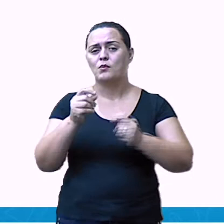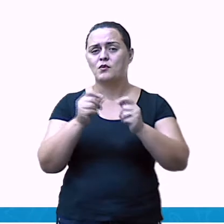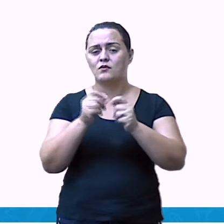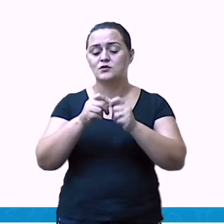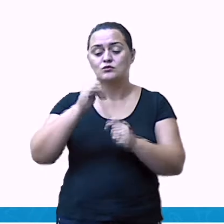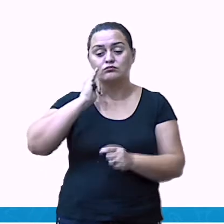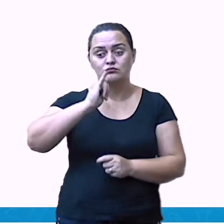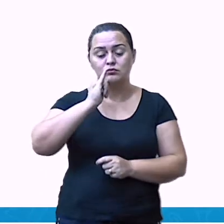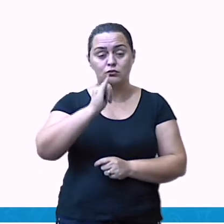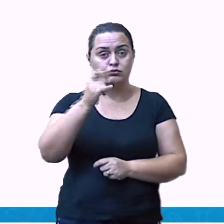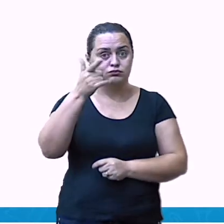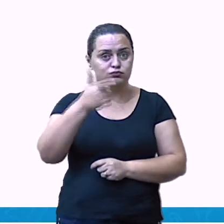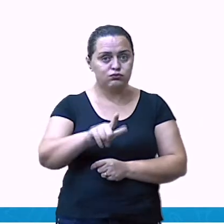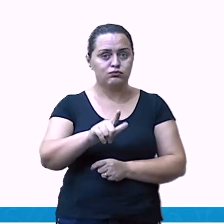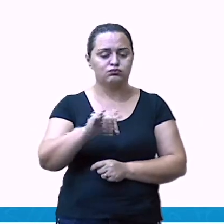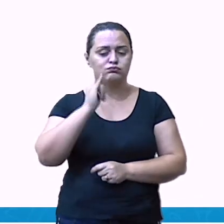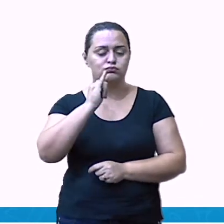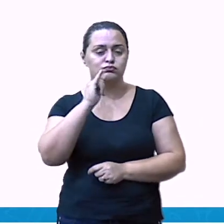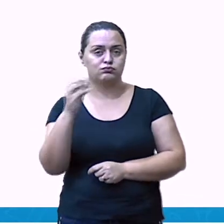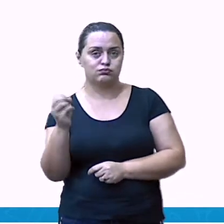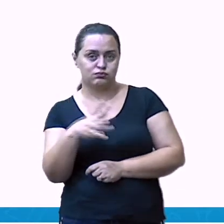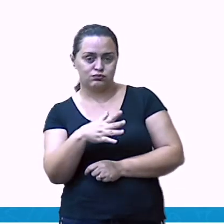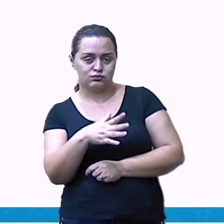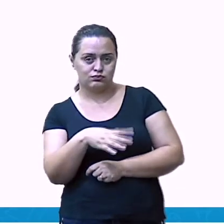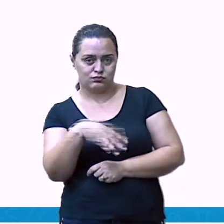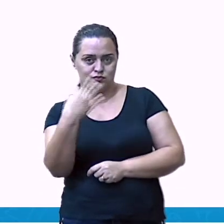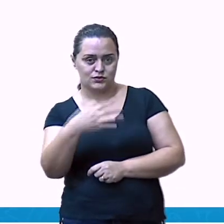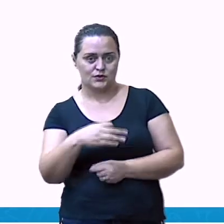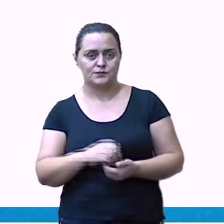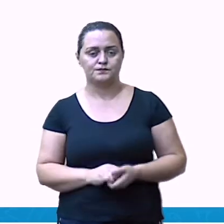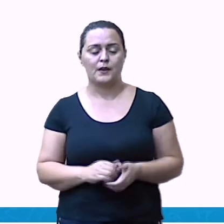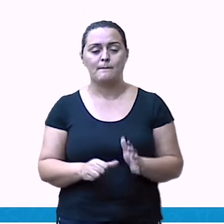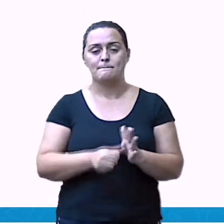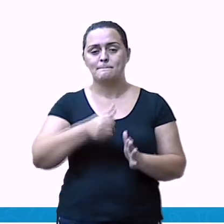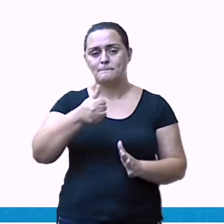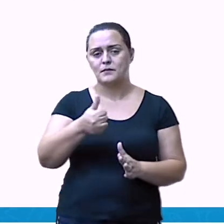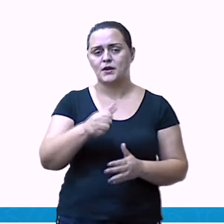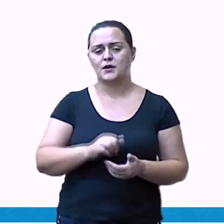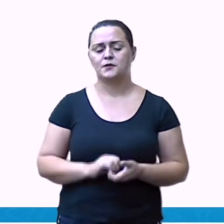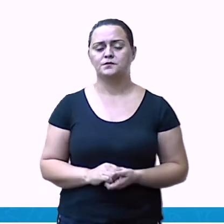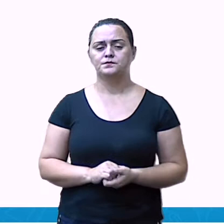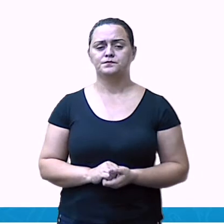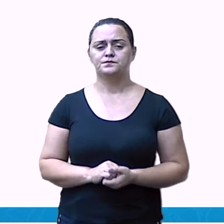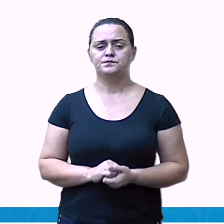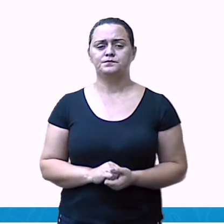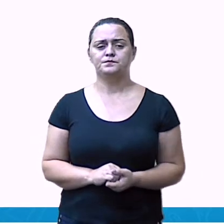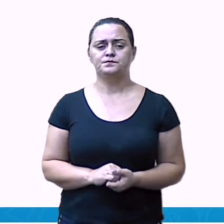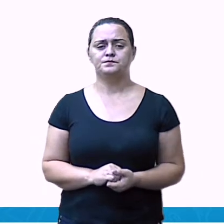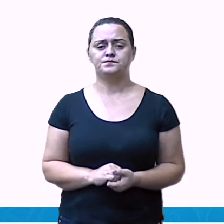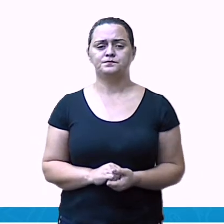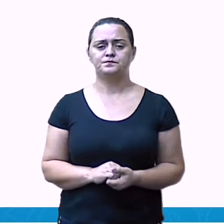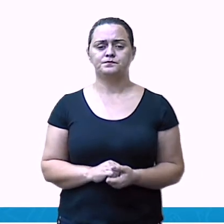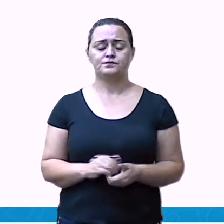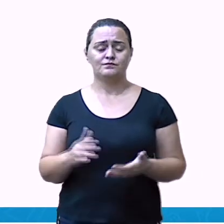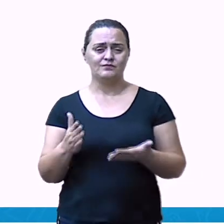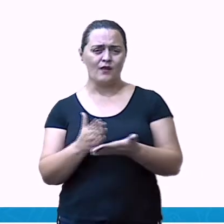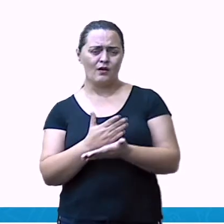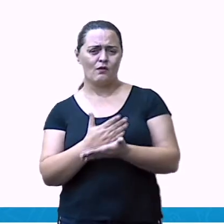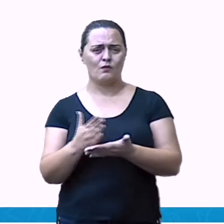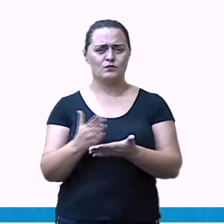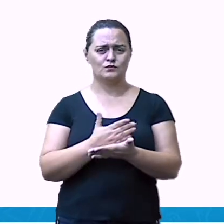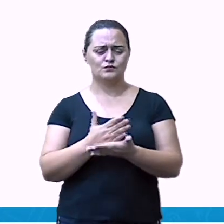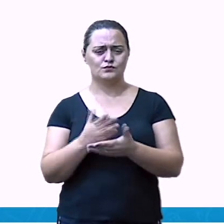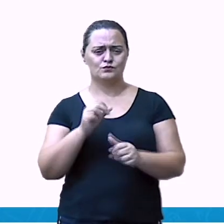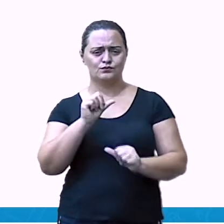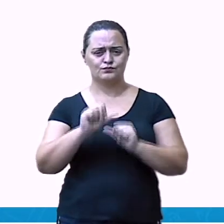dela, esteja filé toda. Vamos lá. Primeiro, algumas das possibilidades de